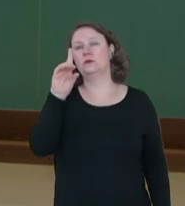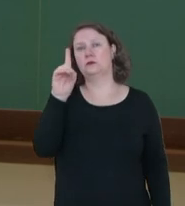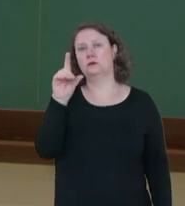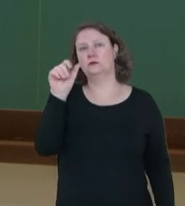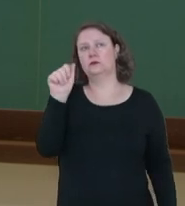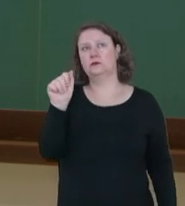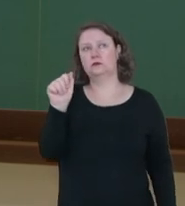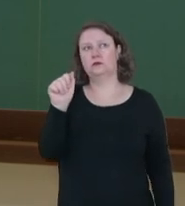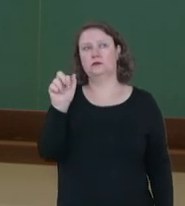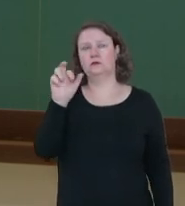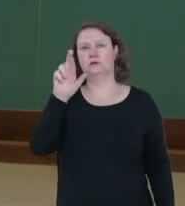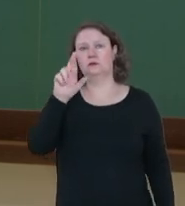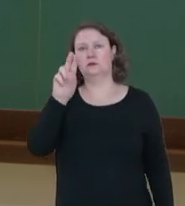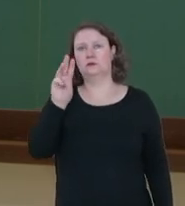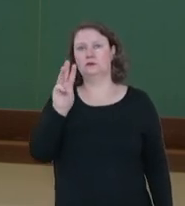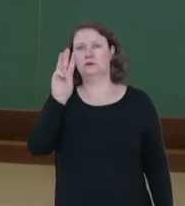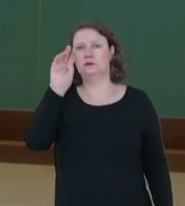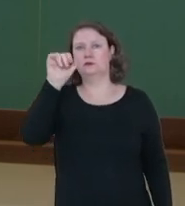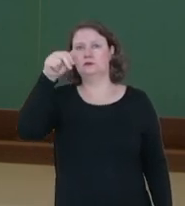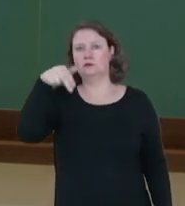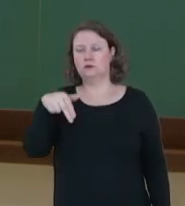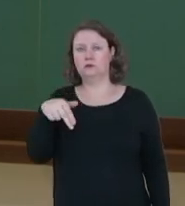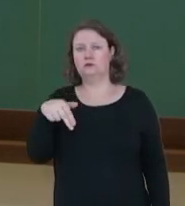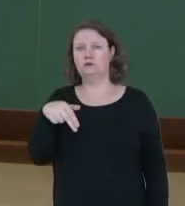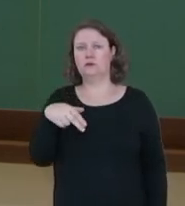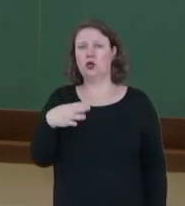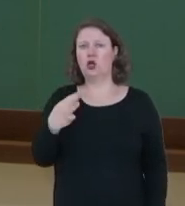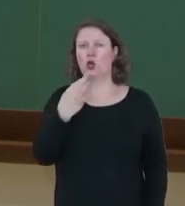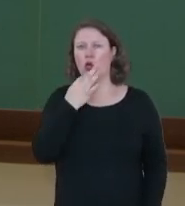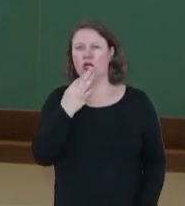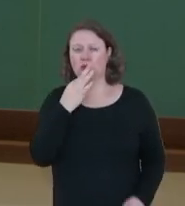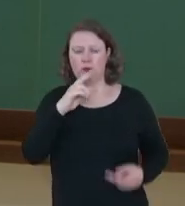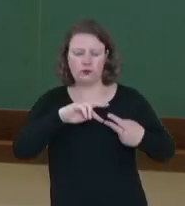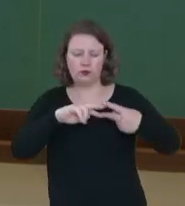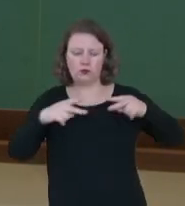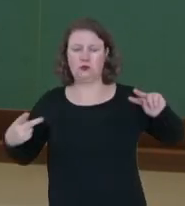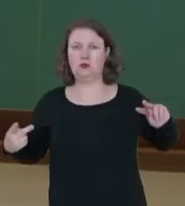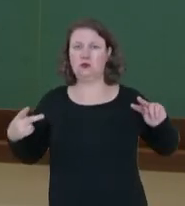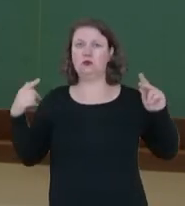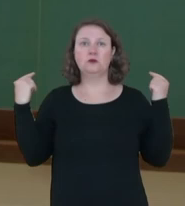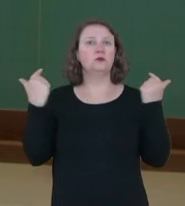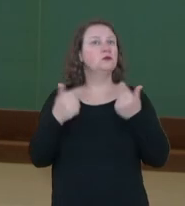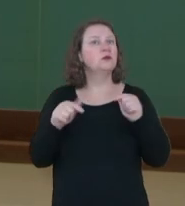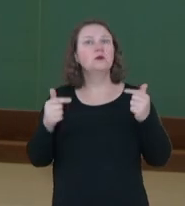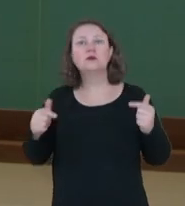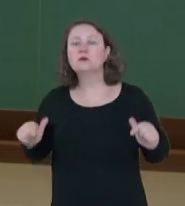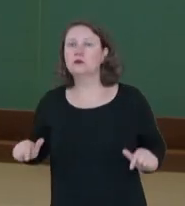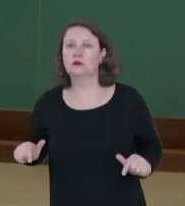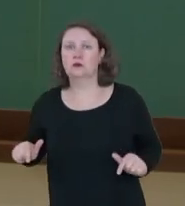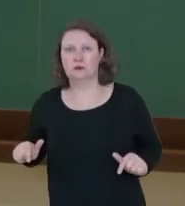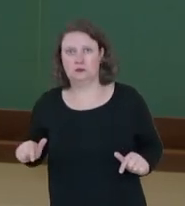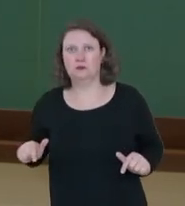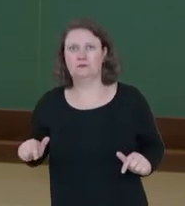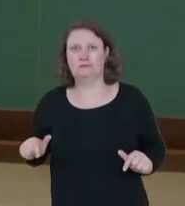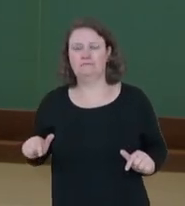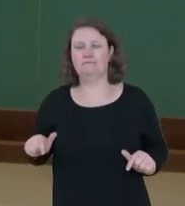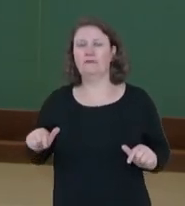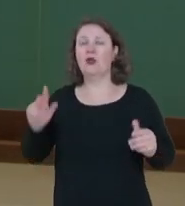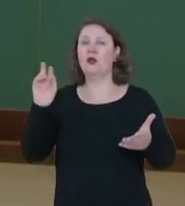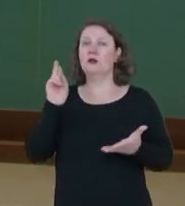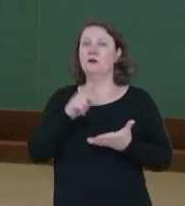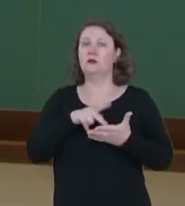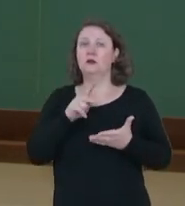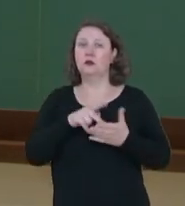Darwin aqui? Porque Darwin não tinha conhecimentos genéticos. Na verdade, todo o conhecimento